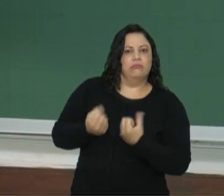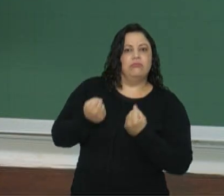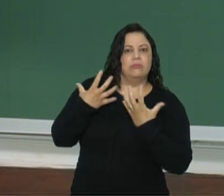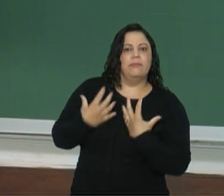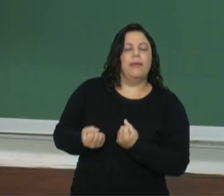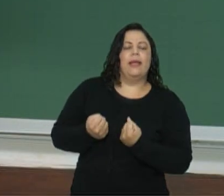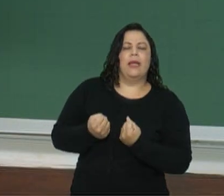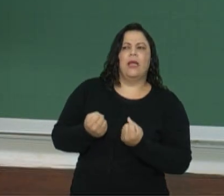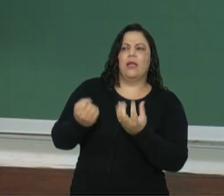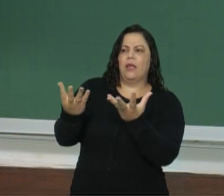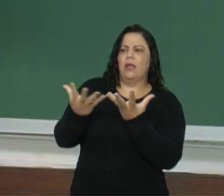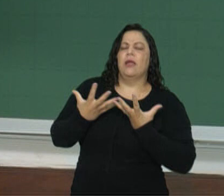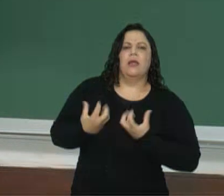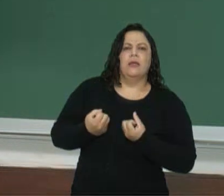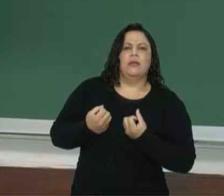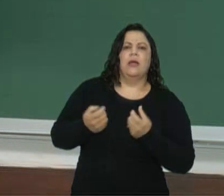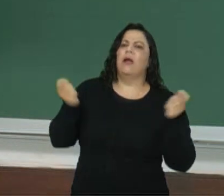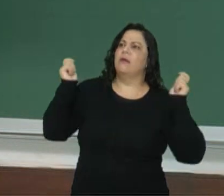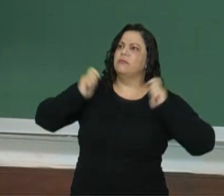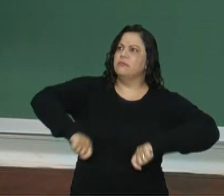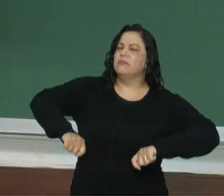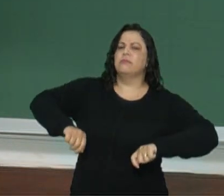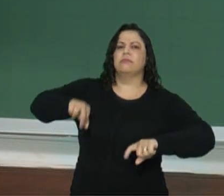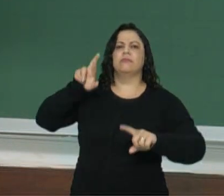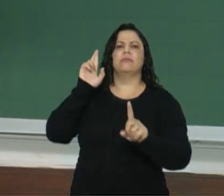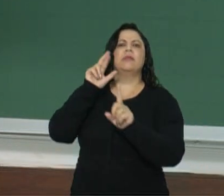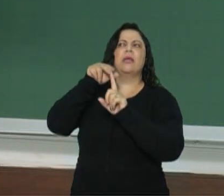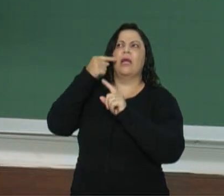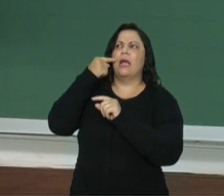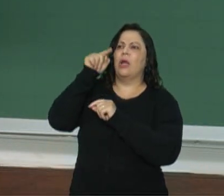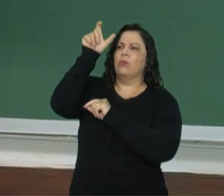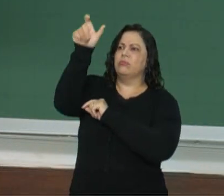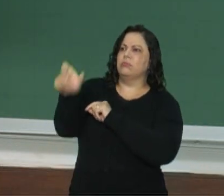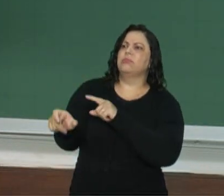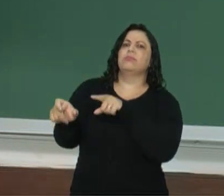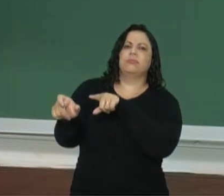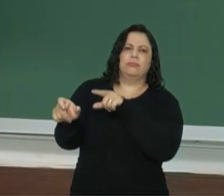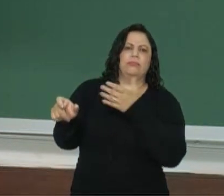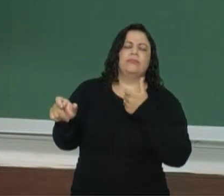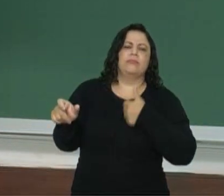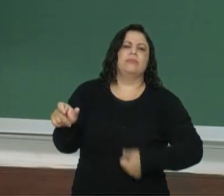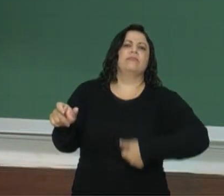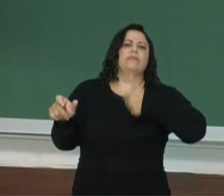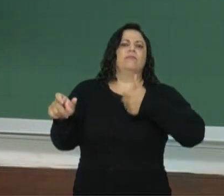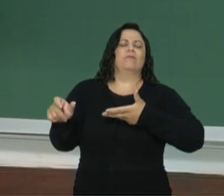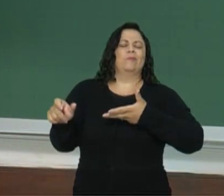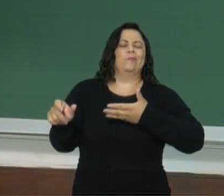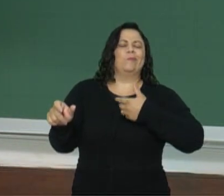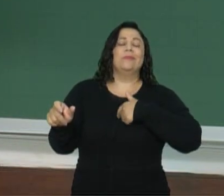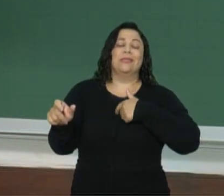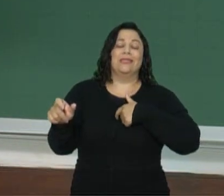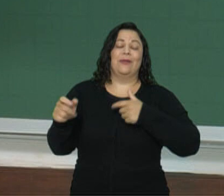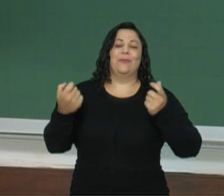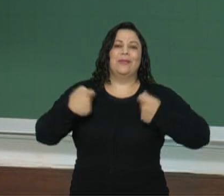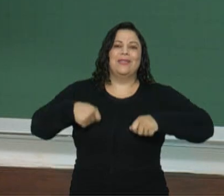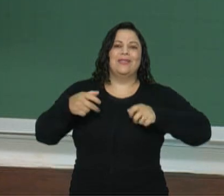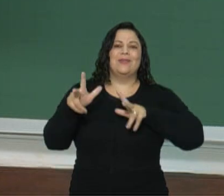reconhece ou deve reconhecer esse bem recebido e, portanto, ela tem uma outra ação a ser